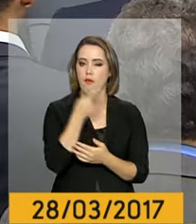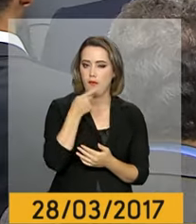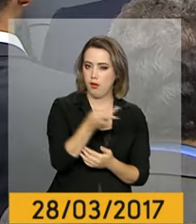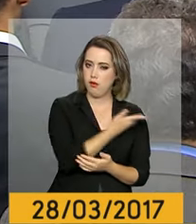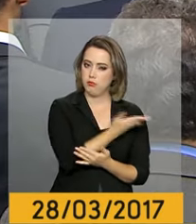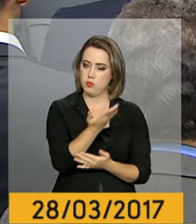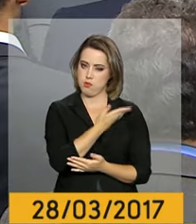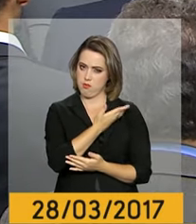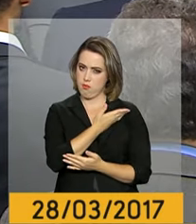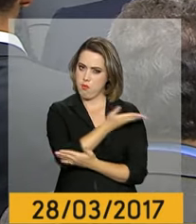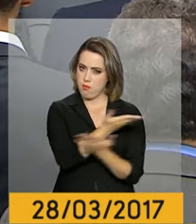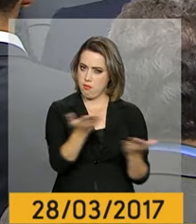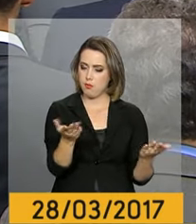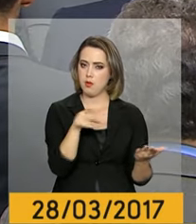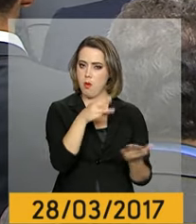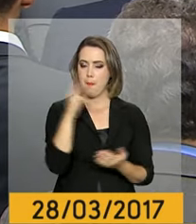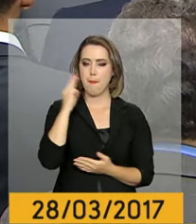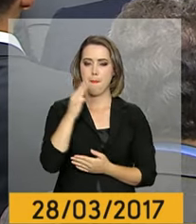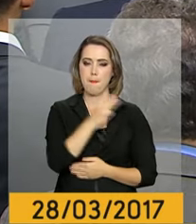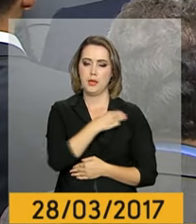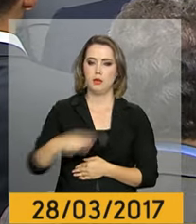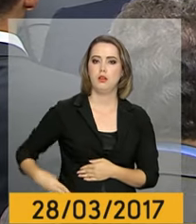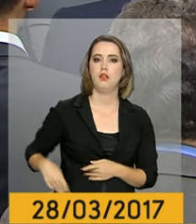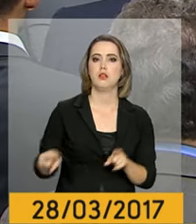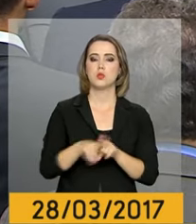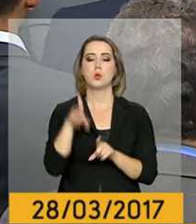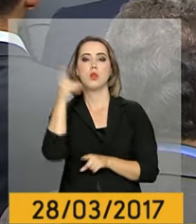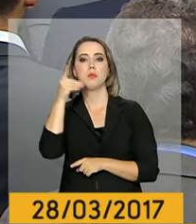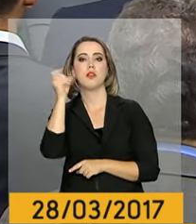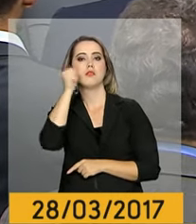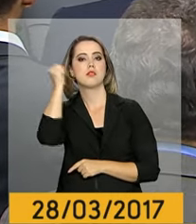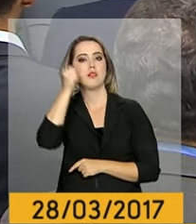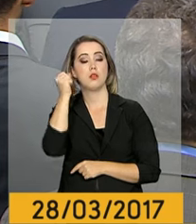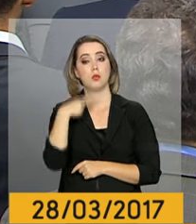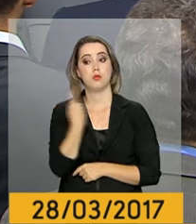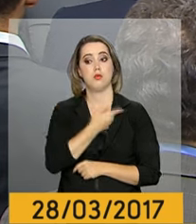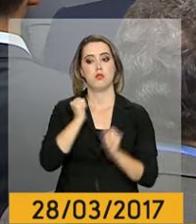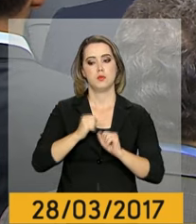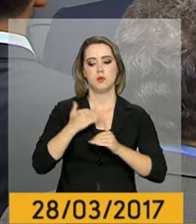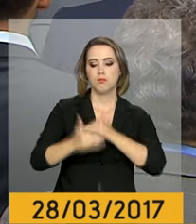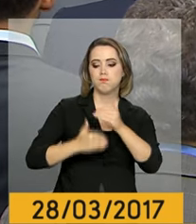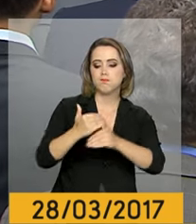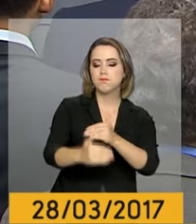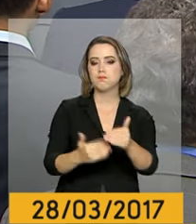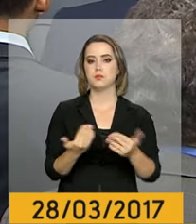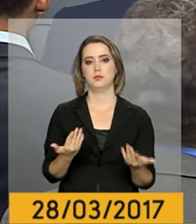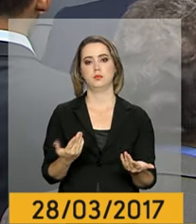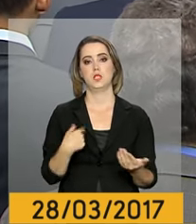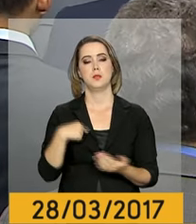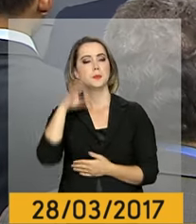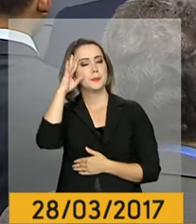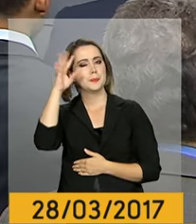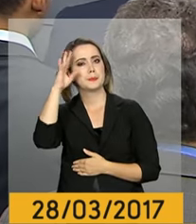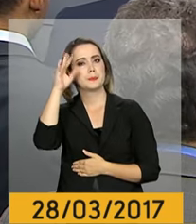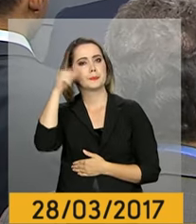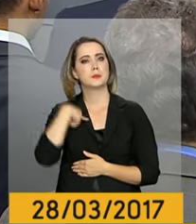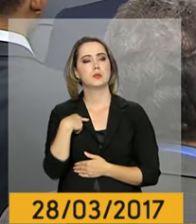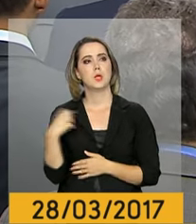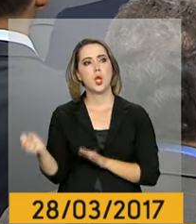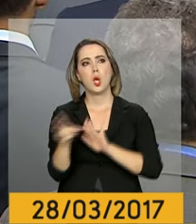companheiros aqui ministros deputados senadores nós possamos avançar muito eu imaginava que as